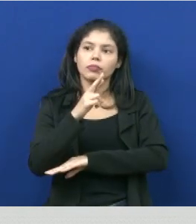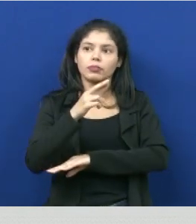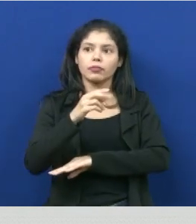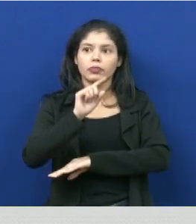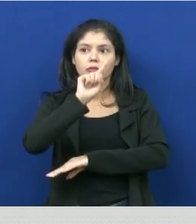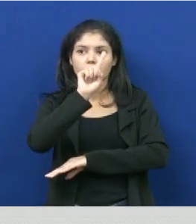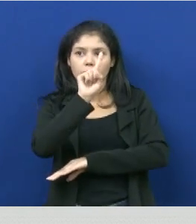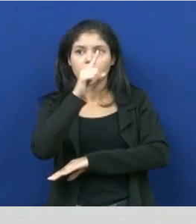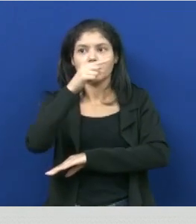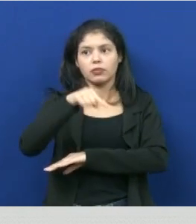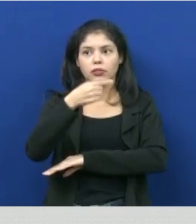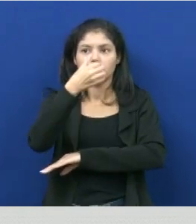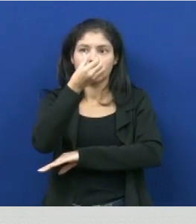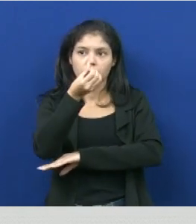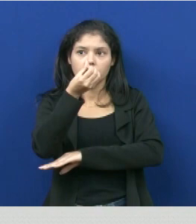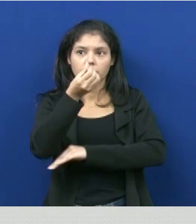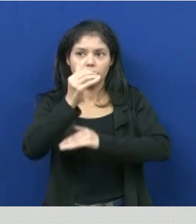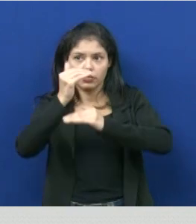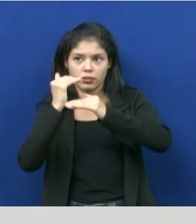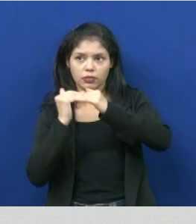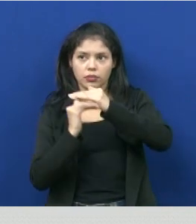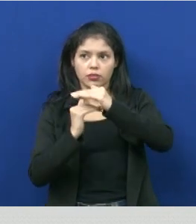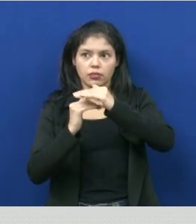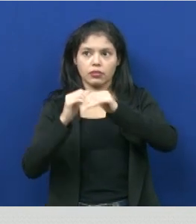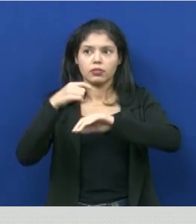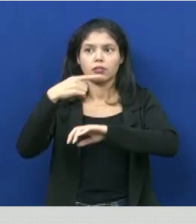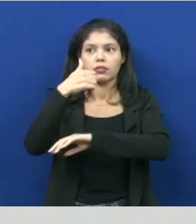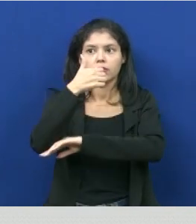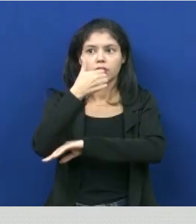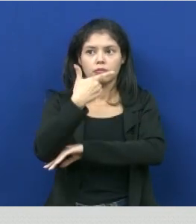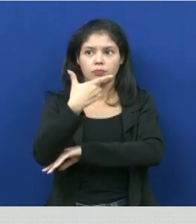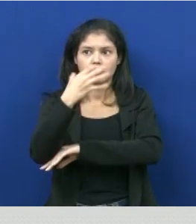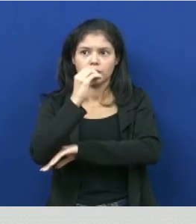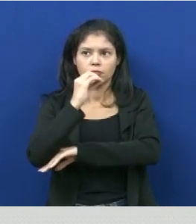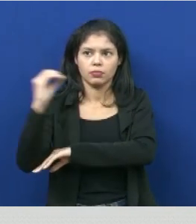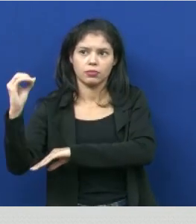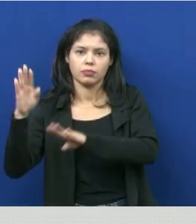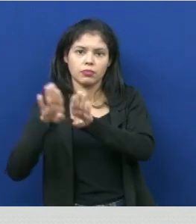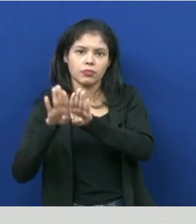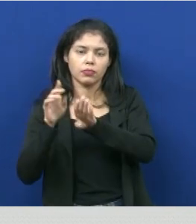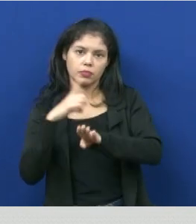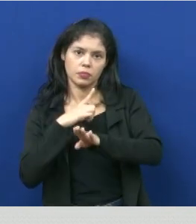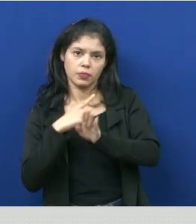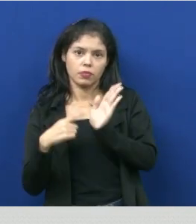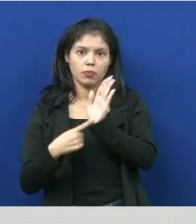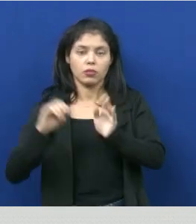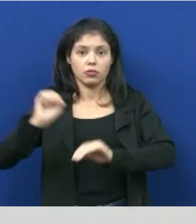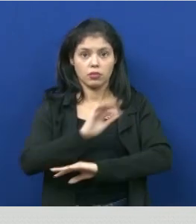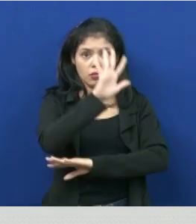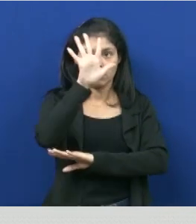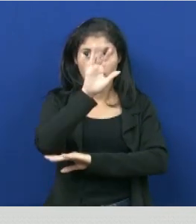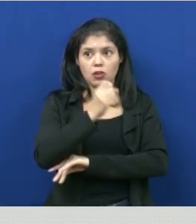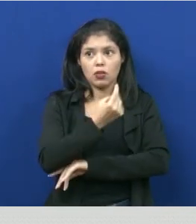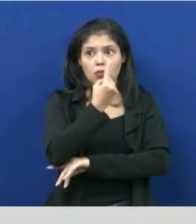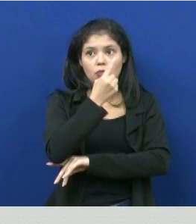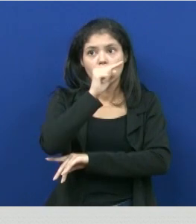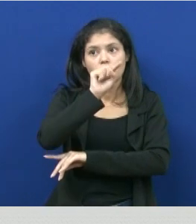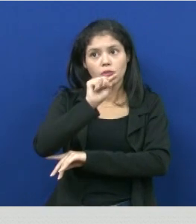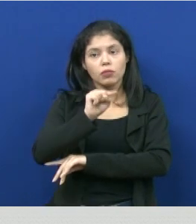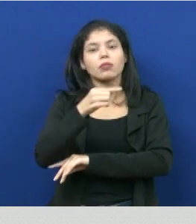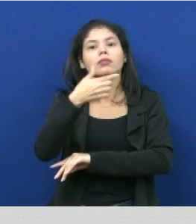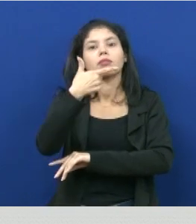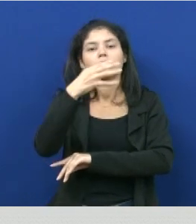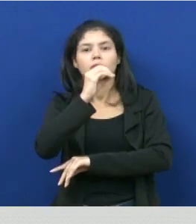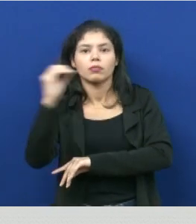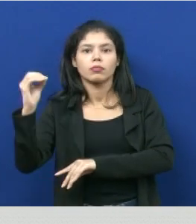1 sobre 200 mil centímetros. A escala no mapa é de 1 para